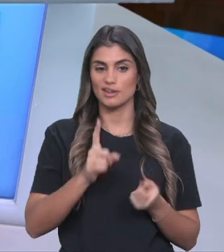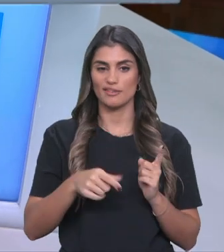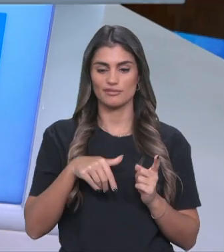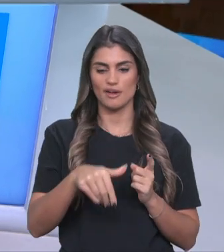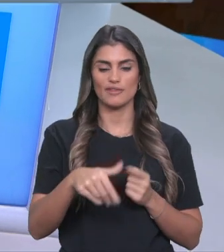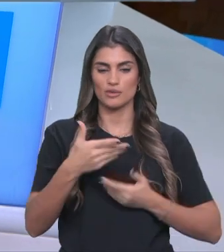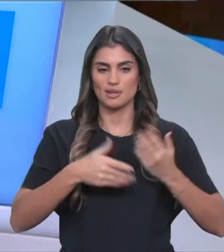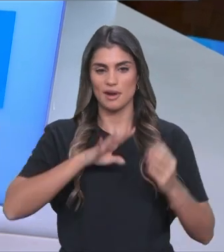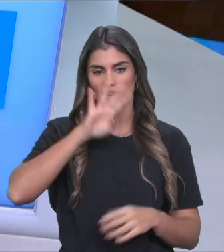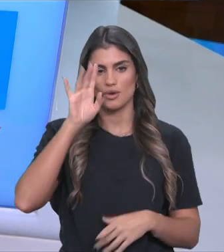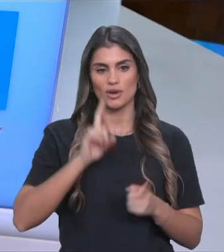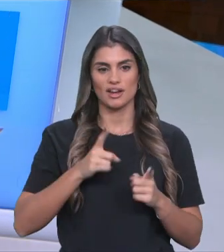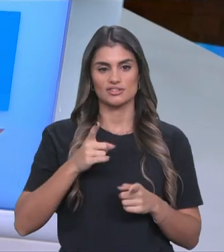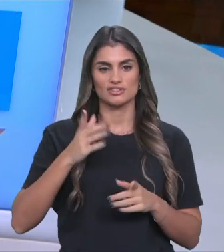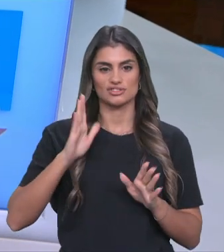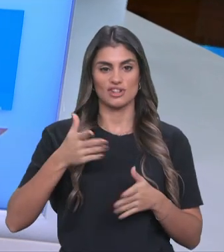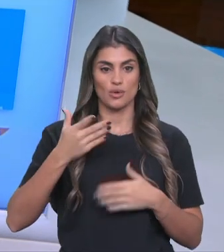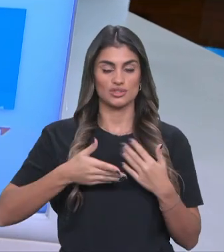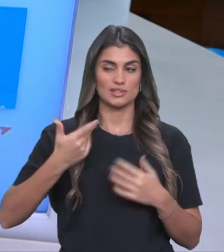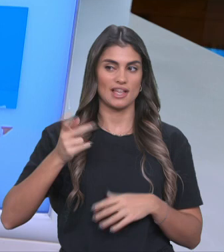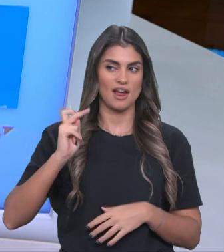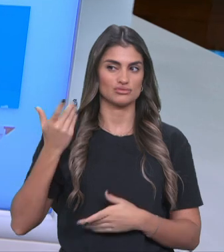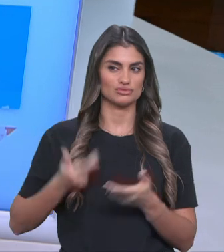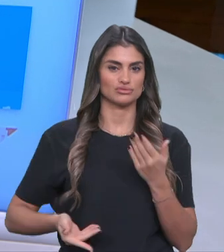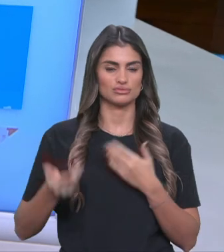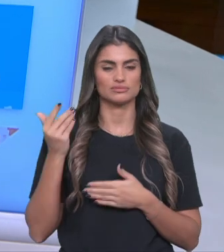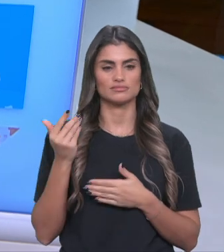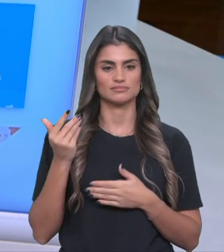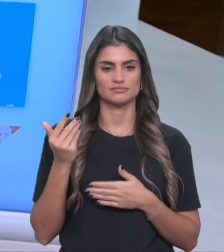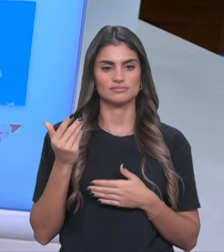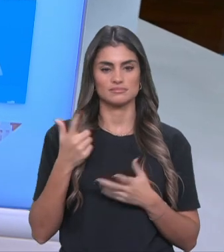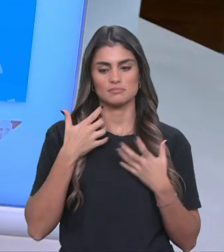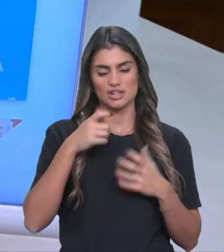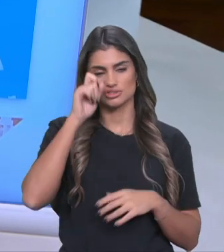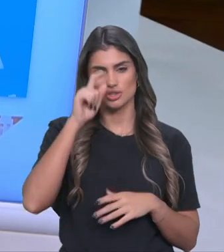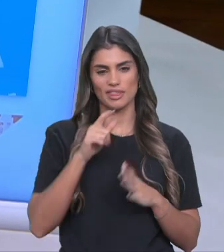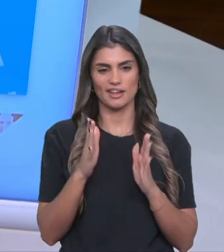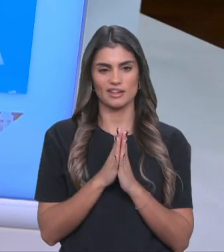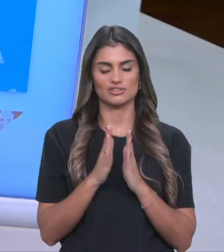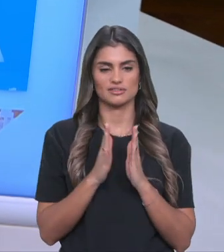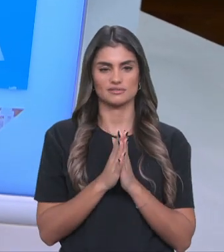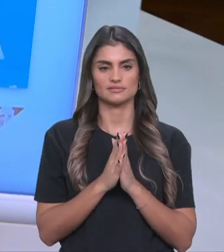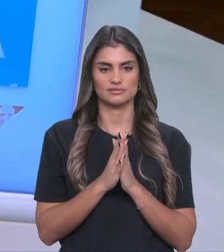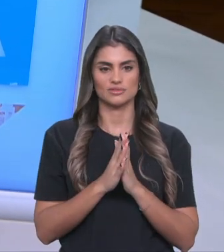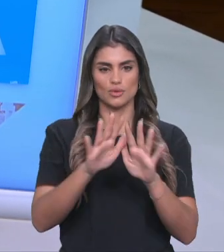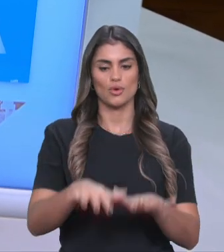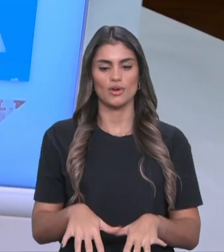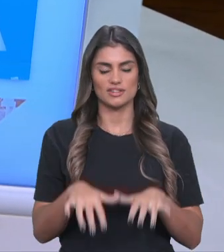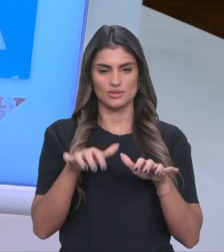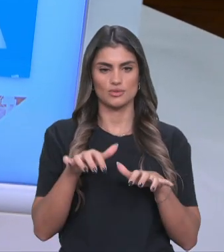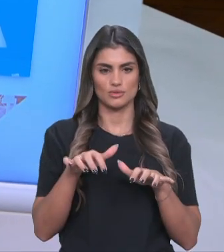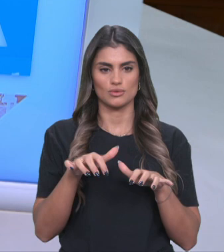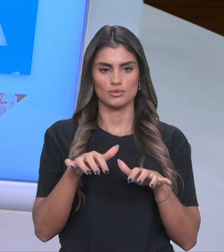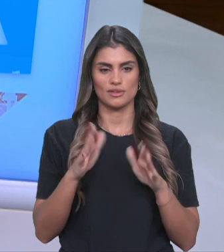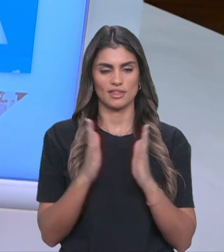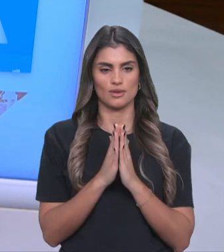em Braga, o que é que já aconteceu há 100 anos e que tem marcado, de facto, a história da Igreja, estas realizações de congressos eucarísticos. Em